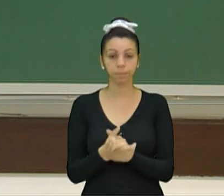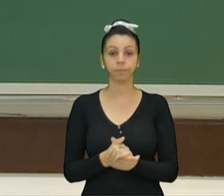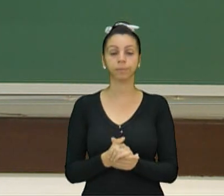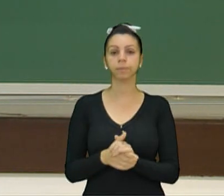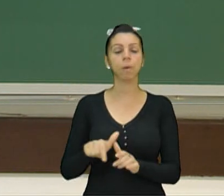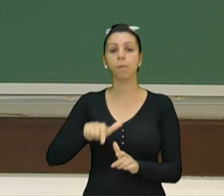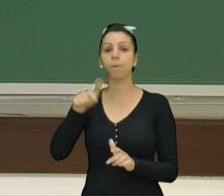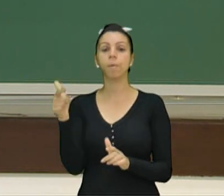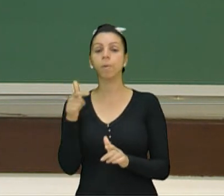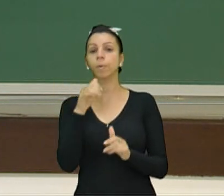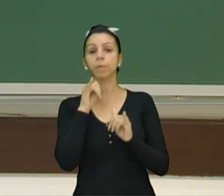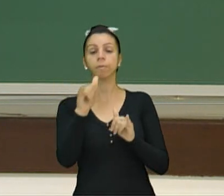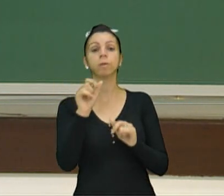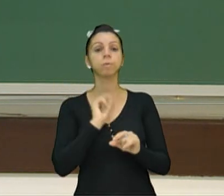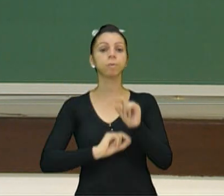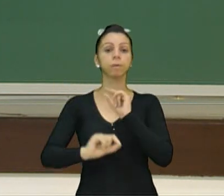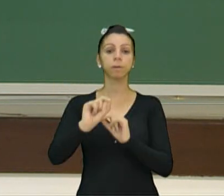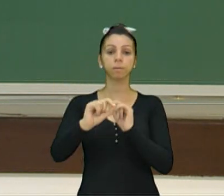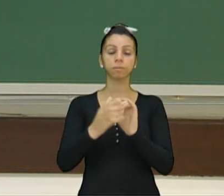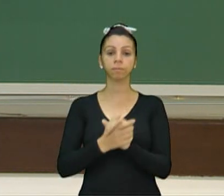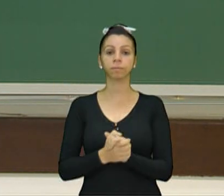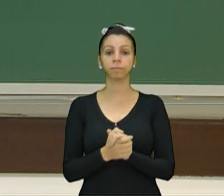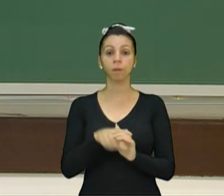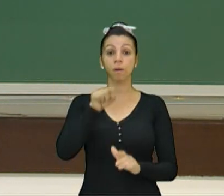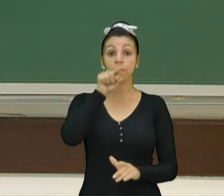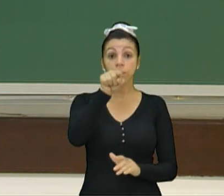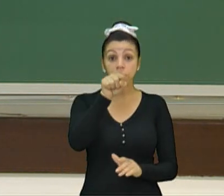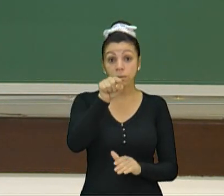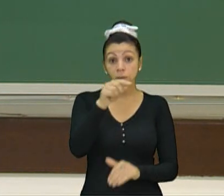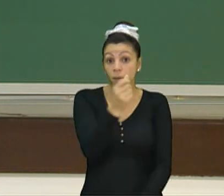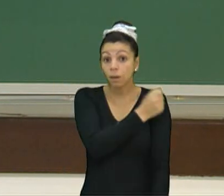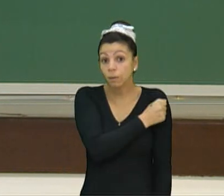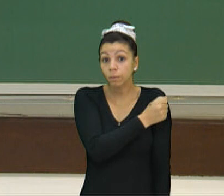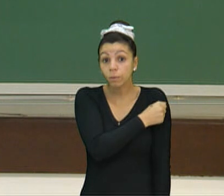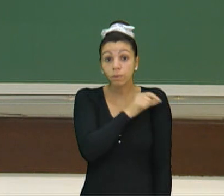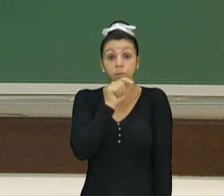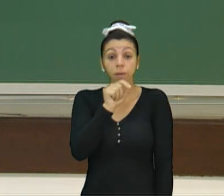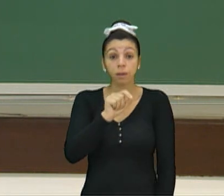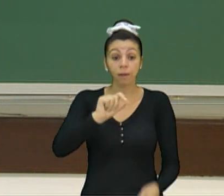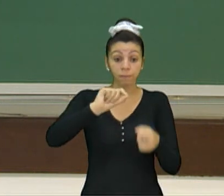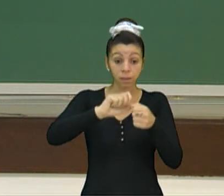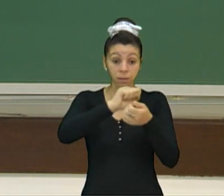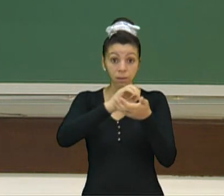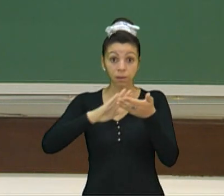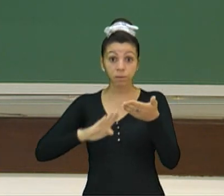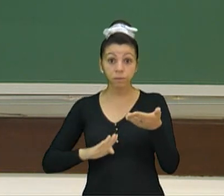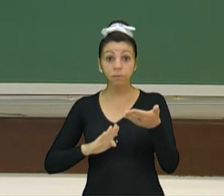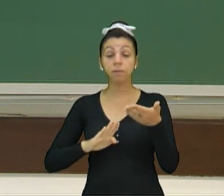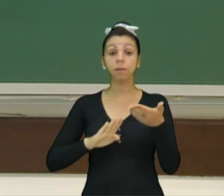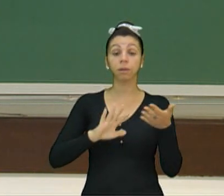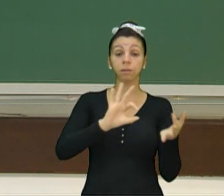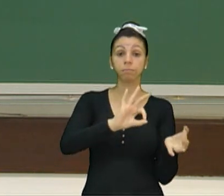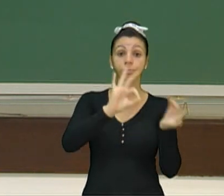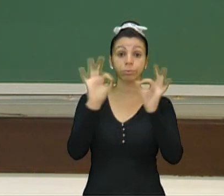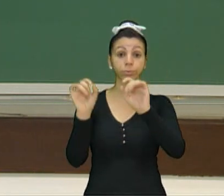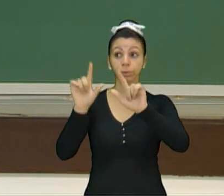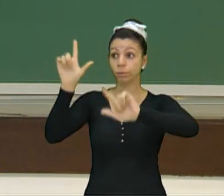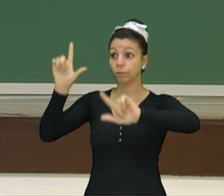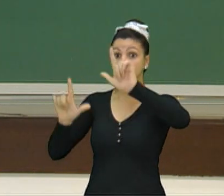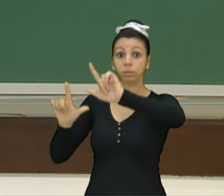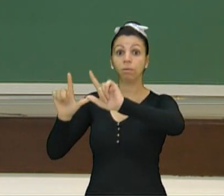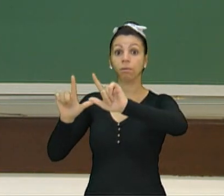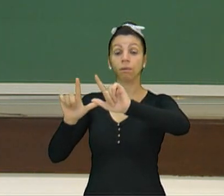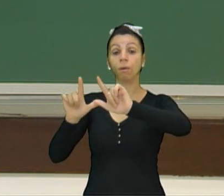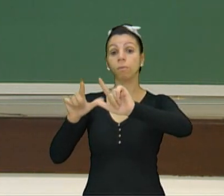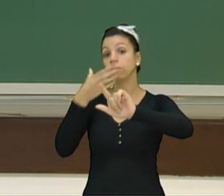outro recado é, o pessoal que está assistindo pela televisão e está fazendo as atividades pela TV, não esqueçam de